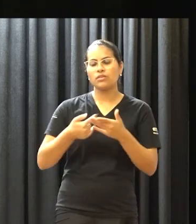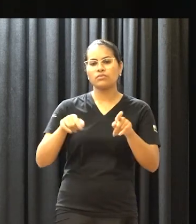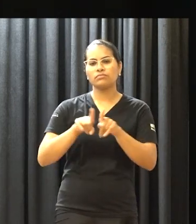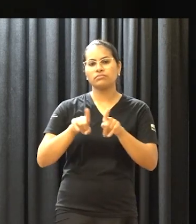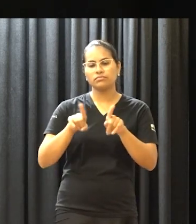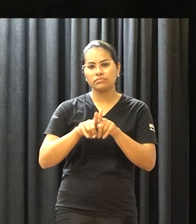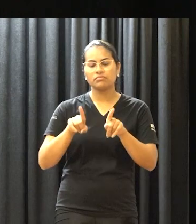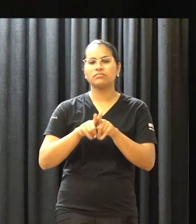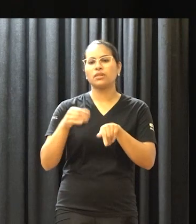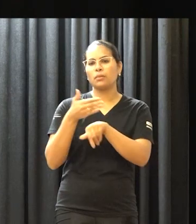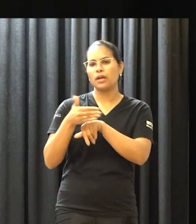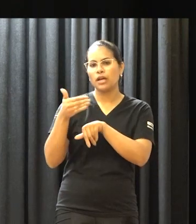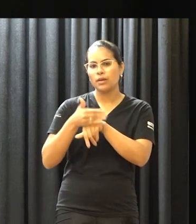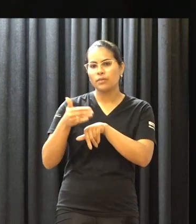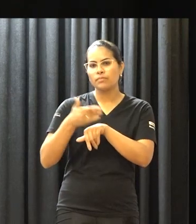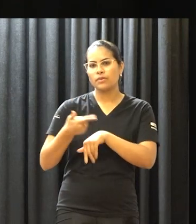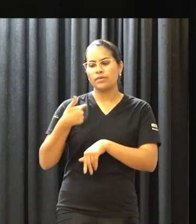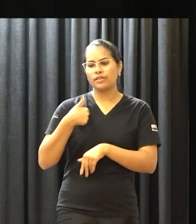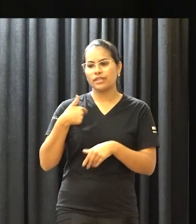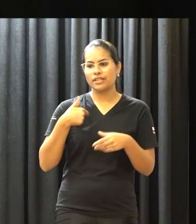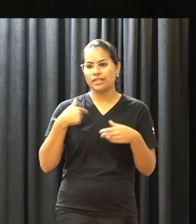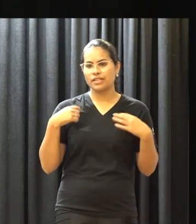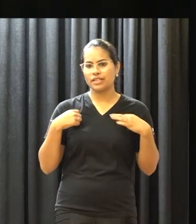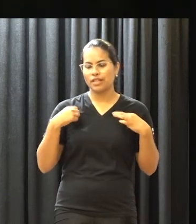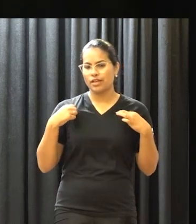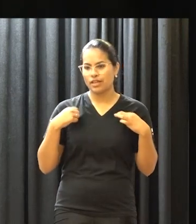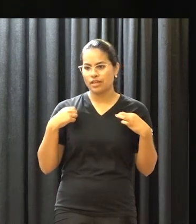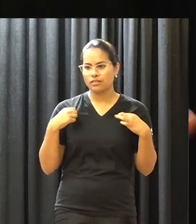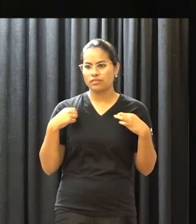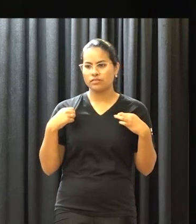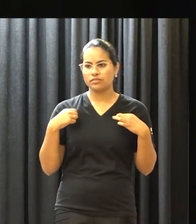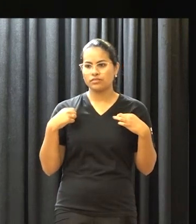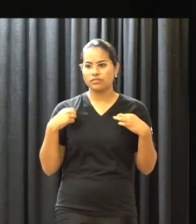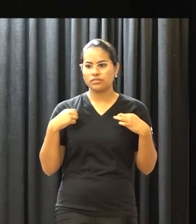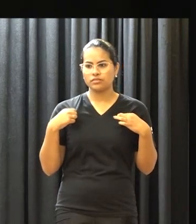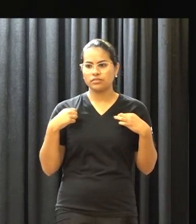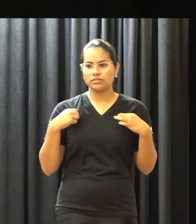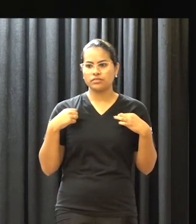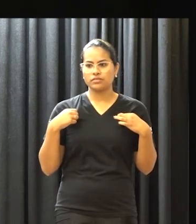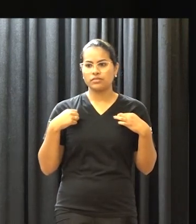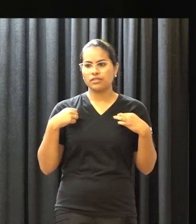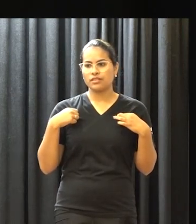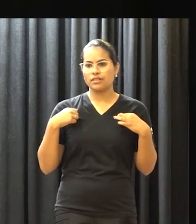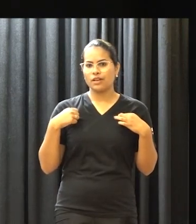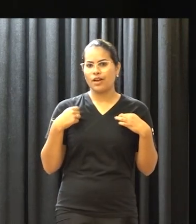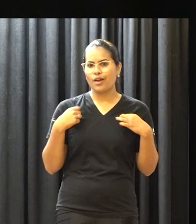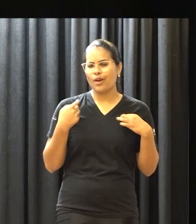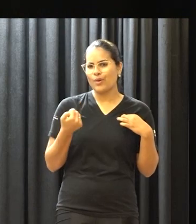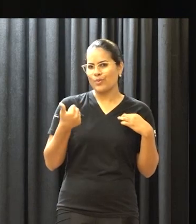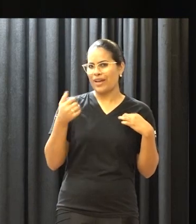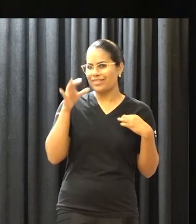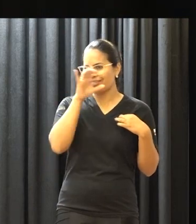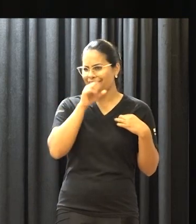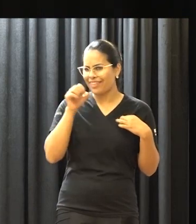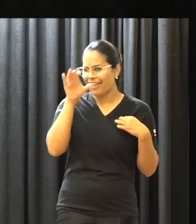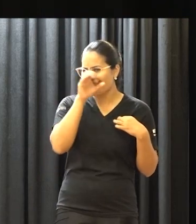E estou vestindo uma camiseta meio laranja, terracota.